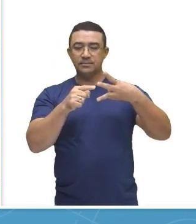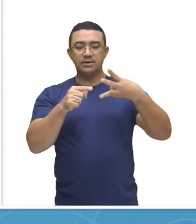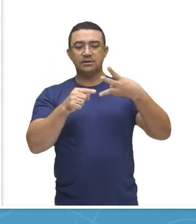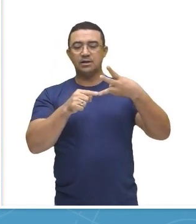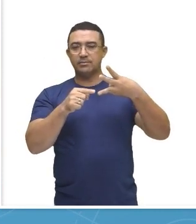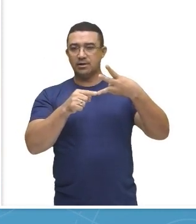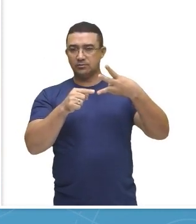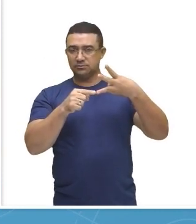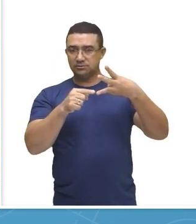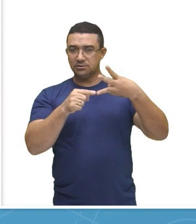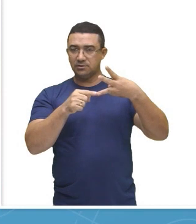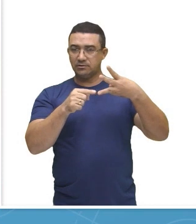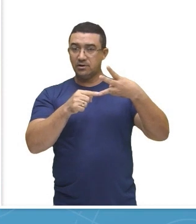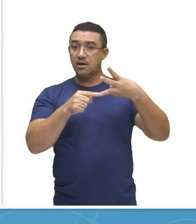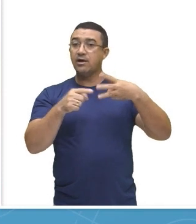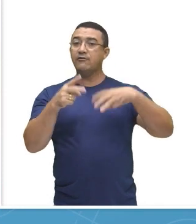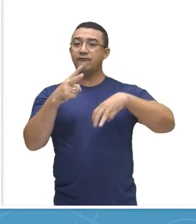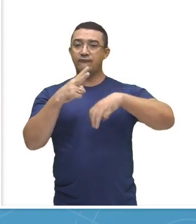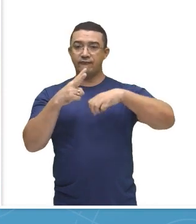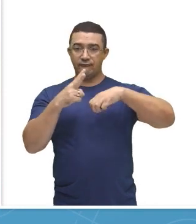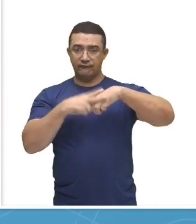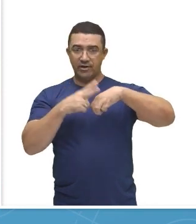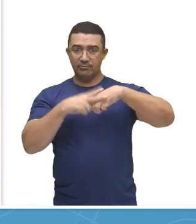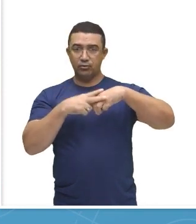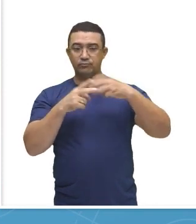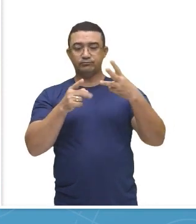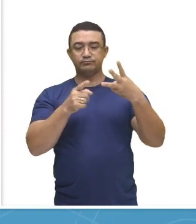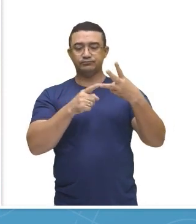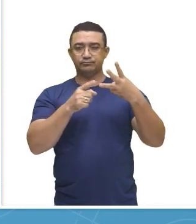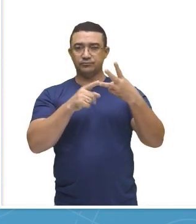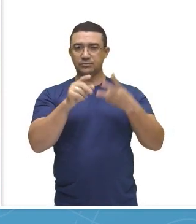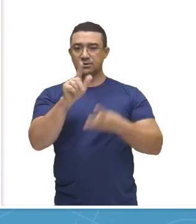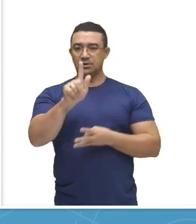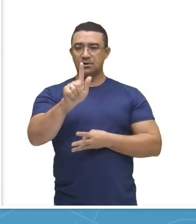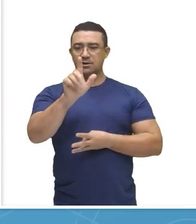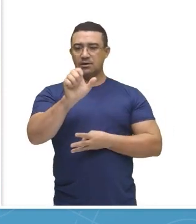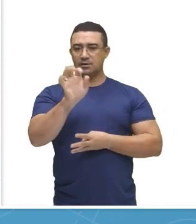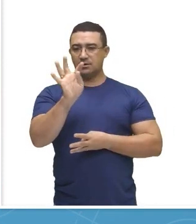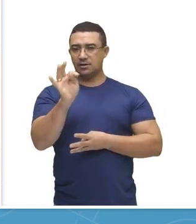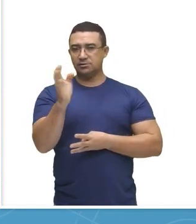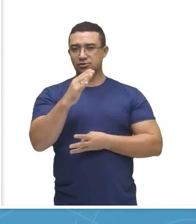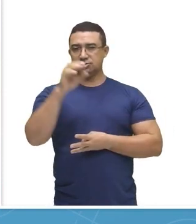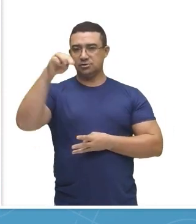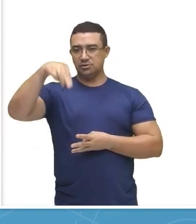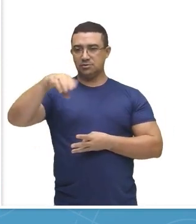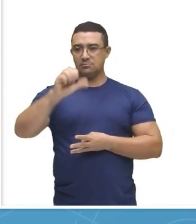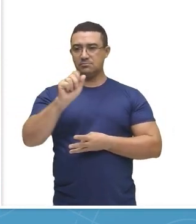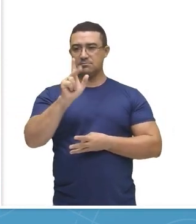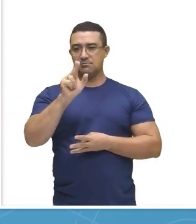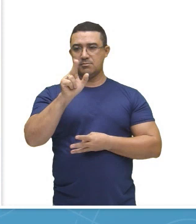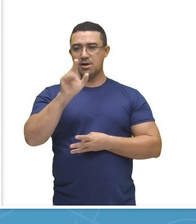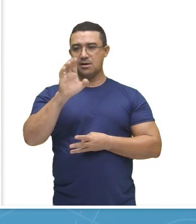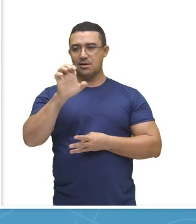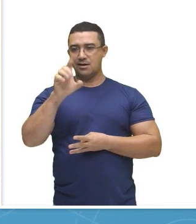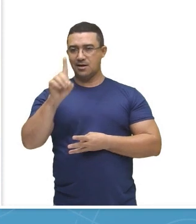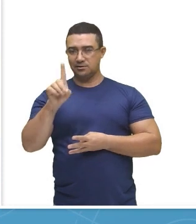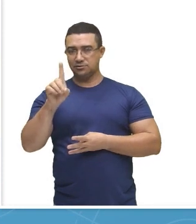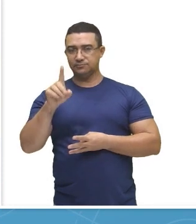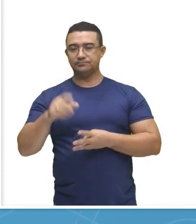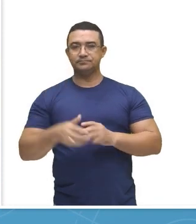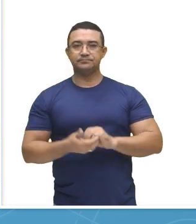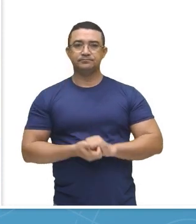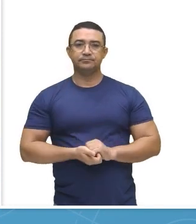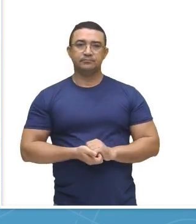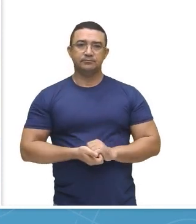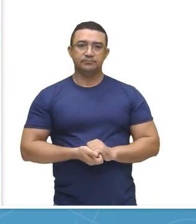acontecer é o terceiro verbo, que no caso é get married. É o terceiro verbo, ok? Como eles